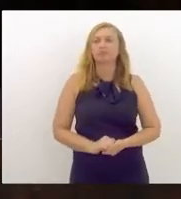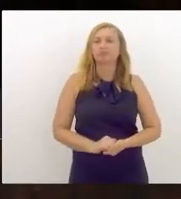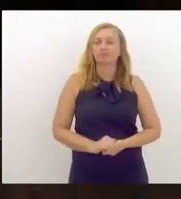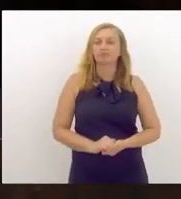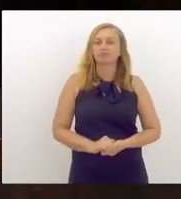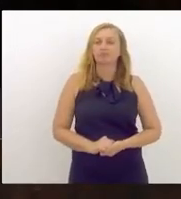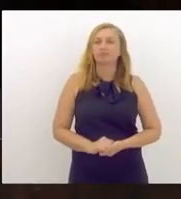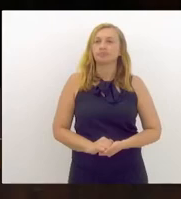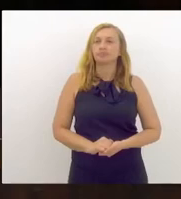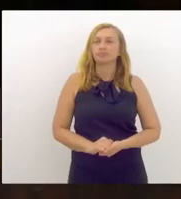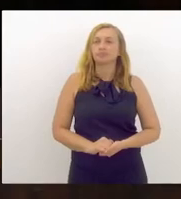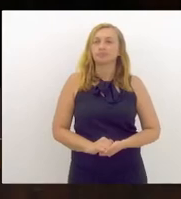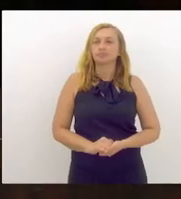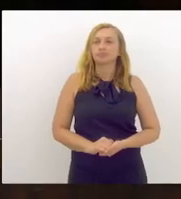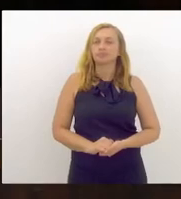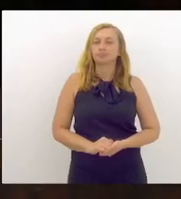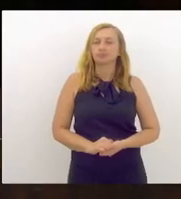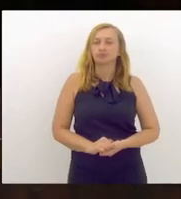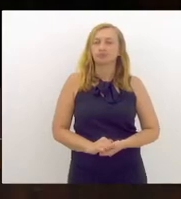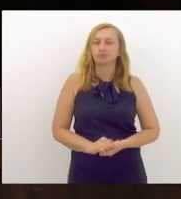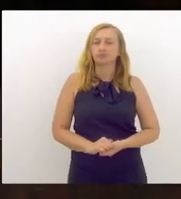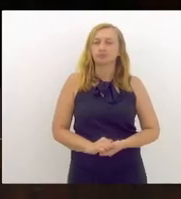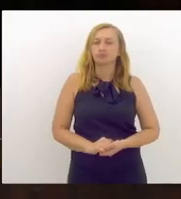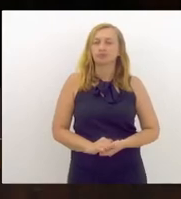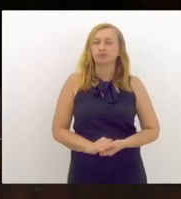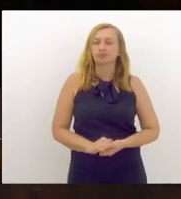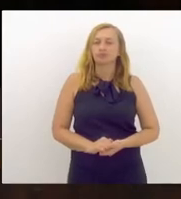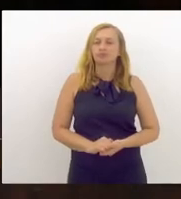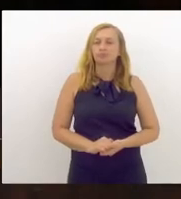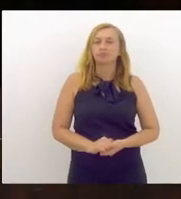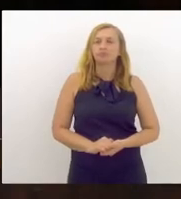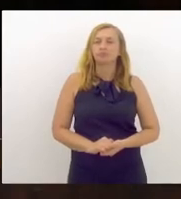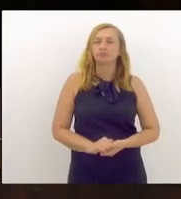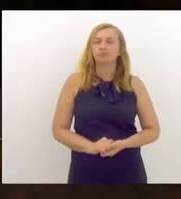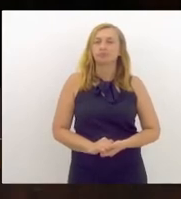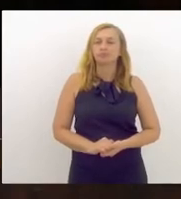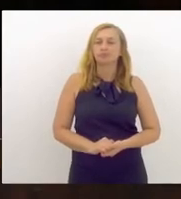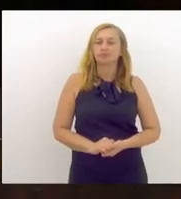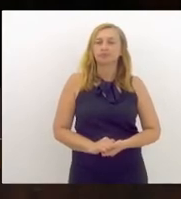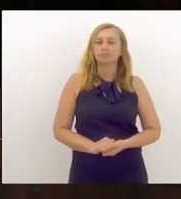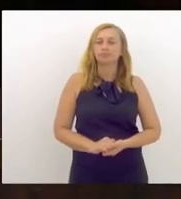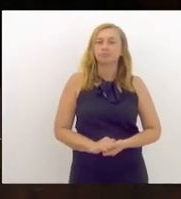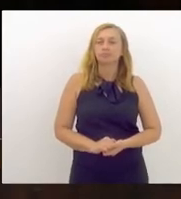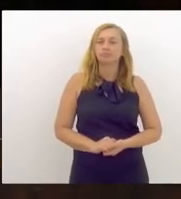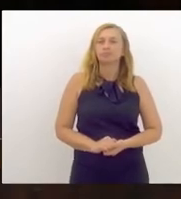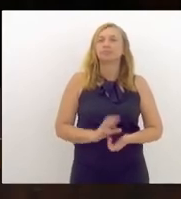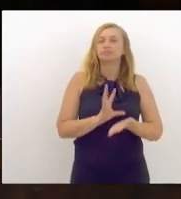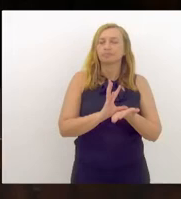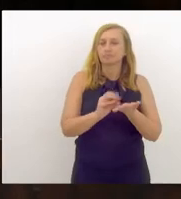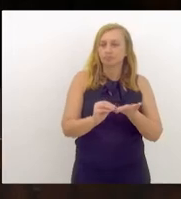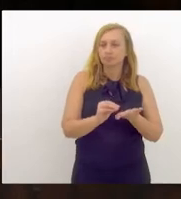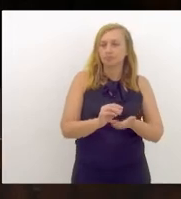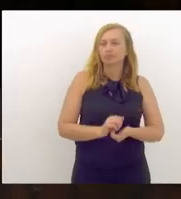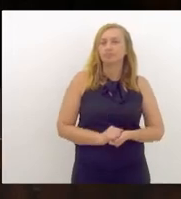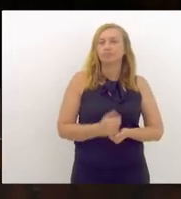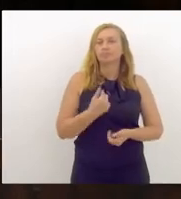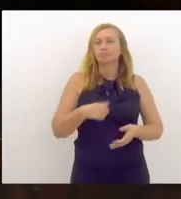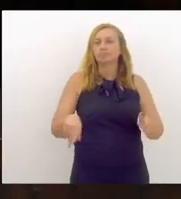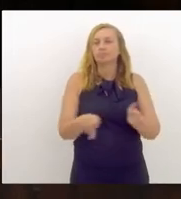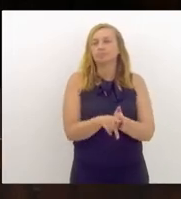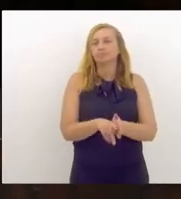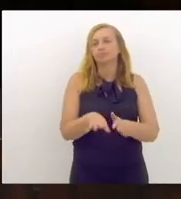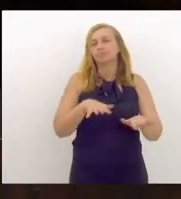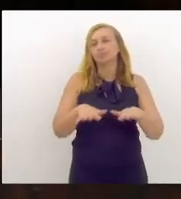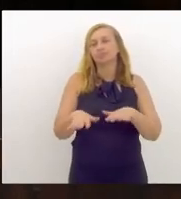terceirizar o estado com legislação específica de terceirização e pois bem a pauta da revoga já eu faço parte do movimento